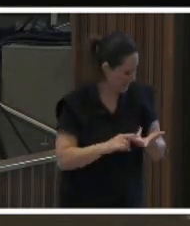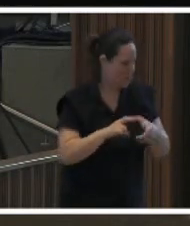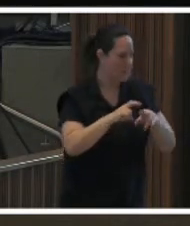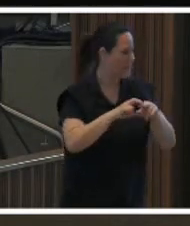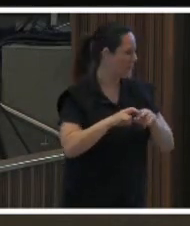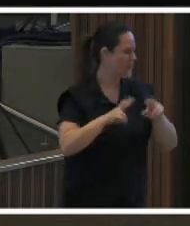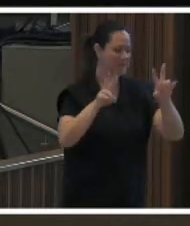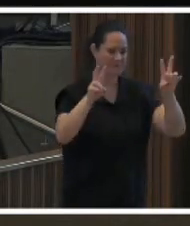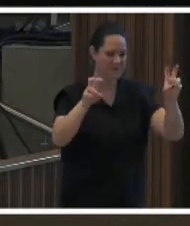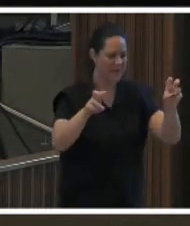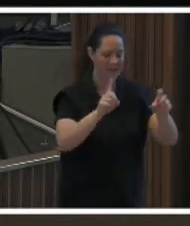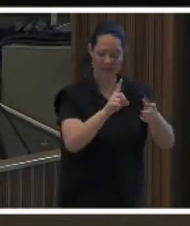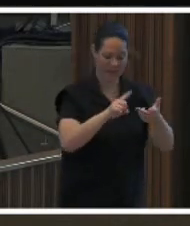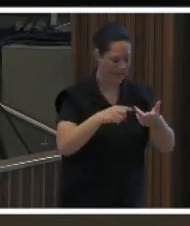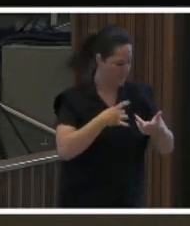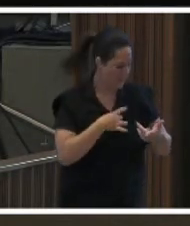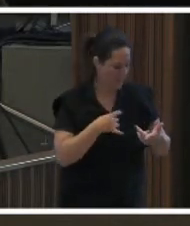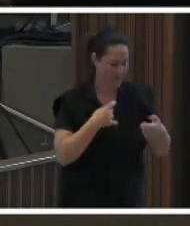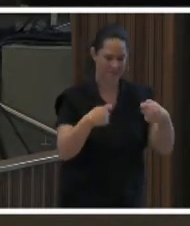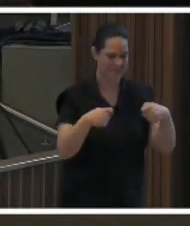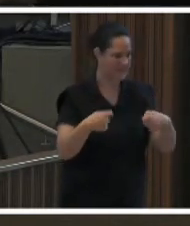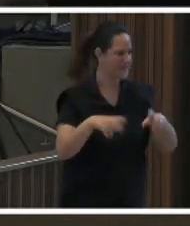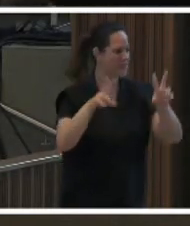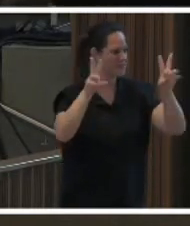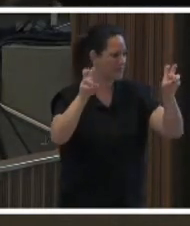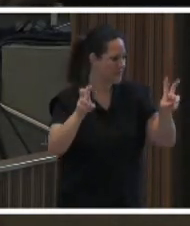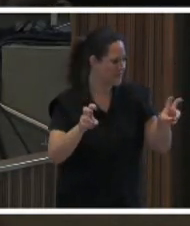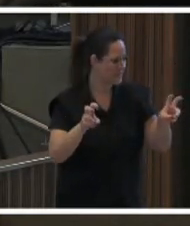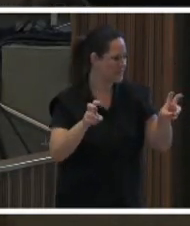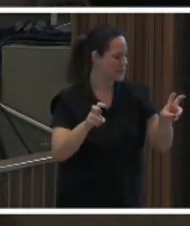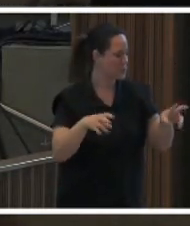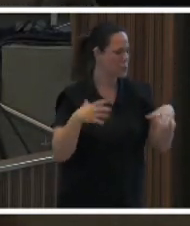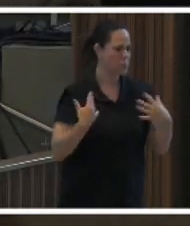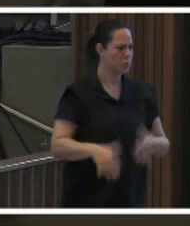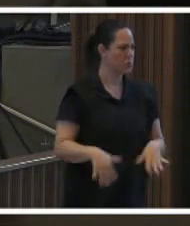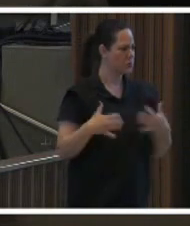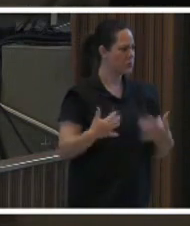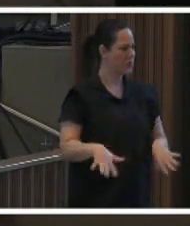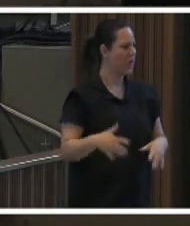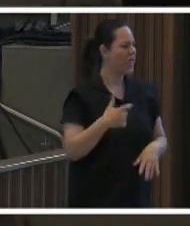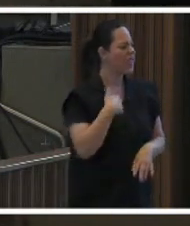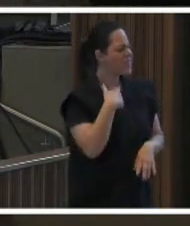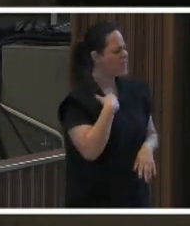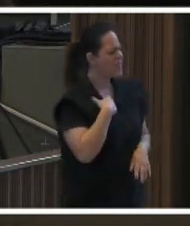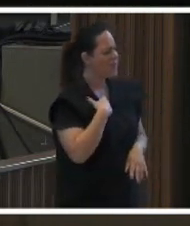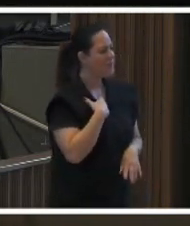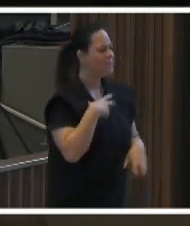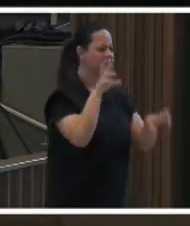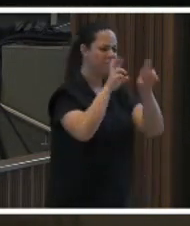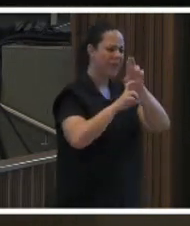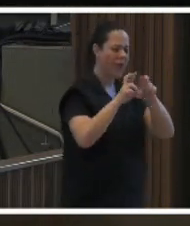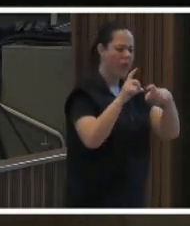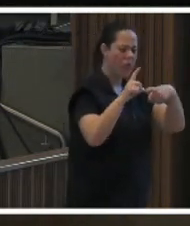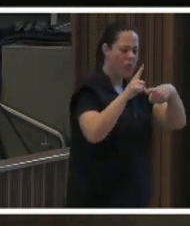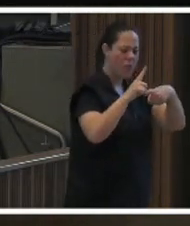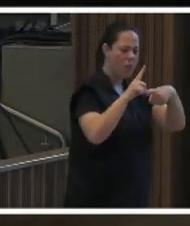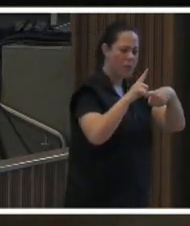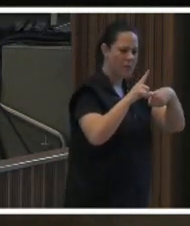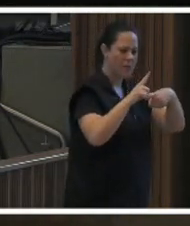e assim por diante. E eu fiquei assim interessado em enxergar no Evangelho de